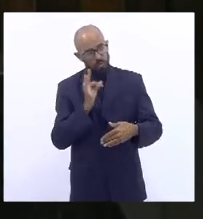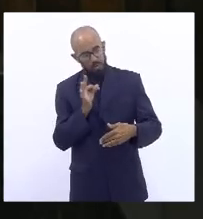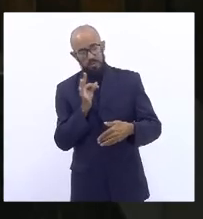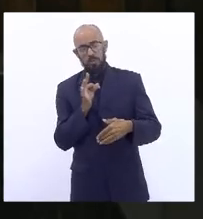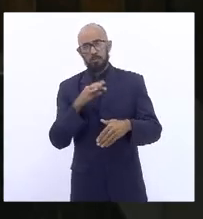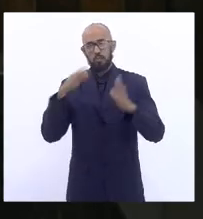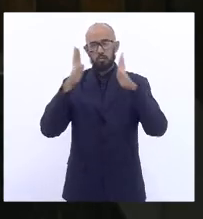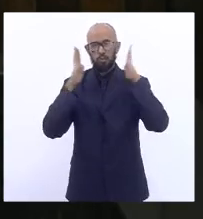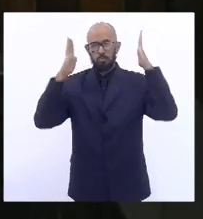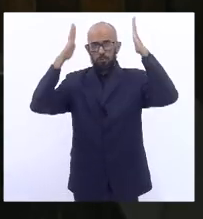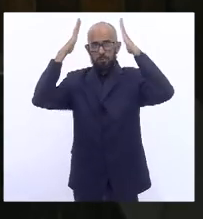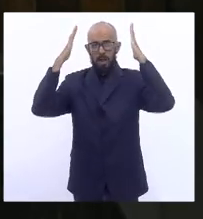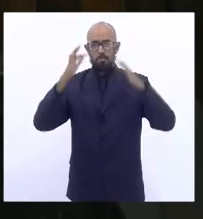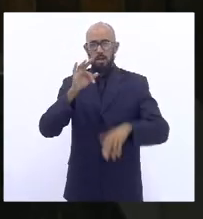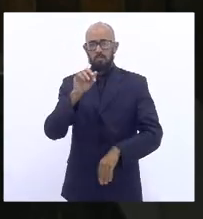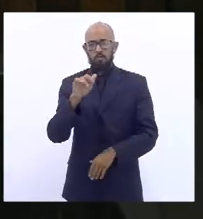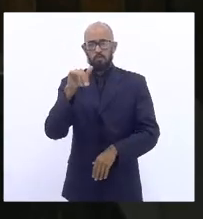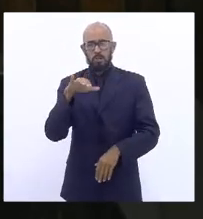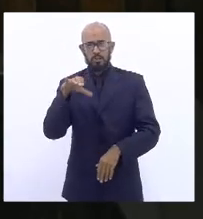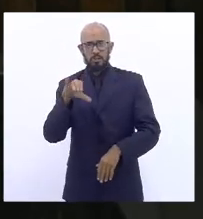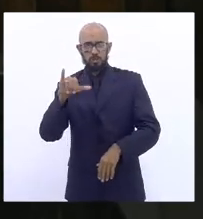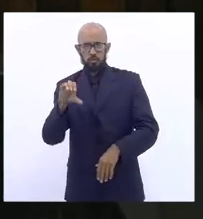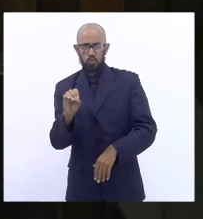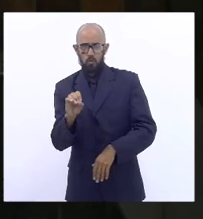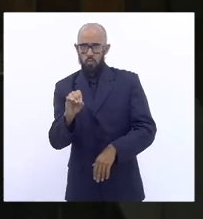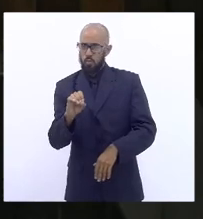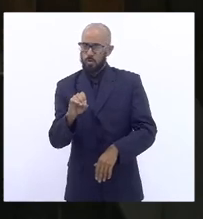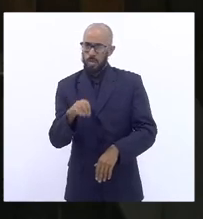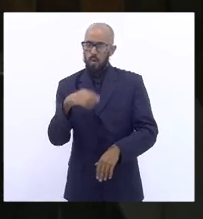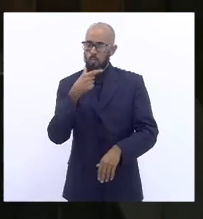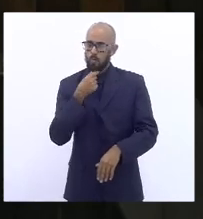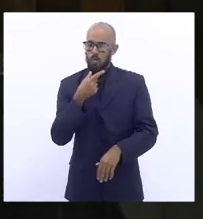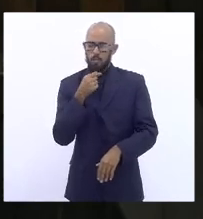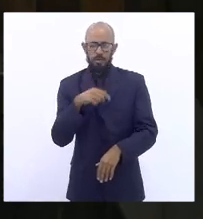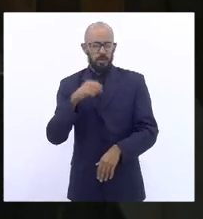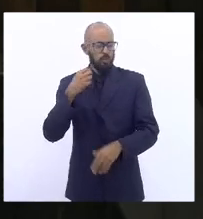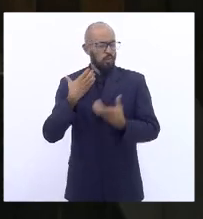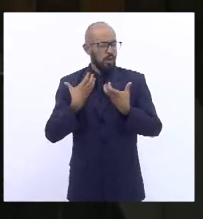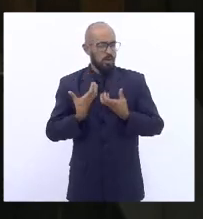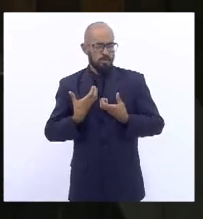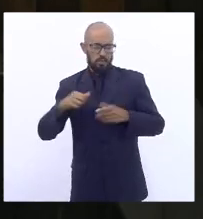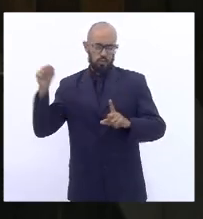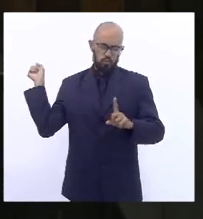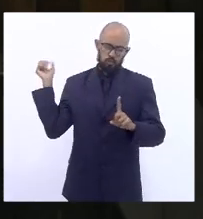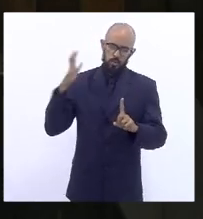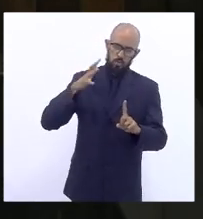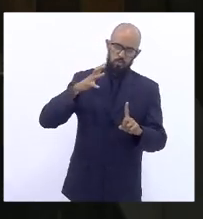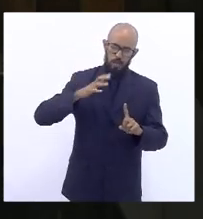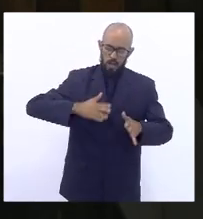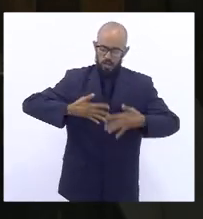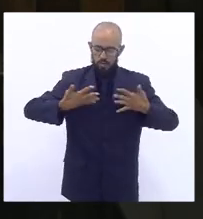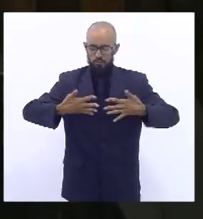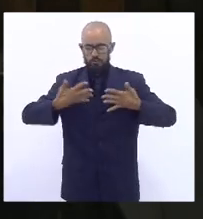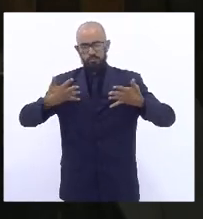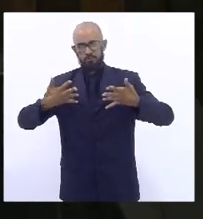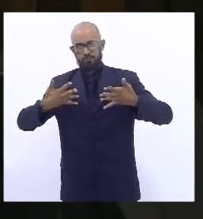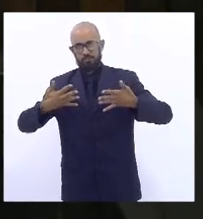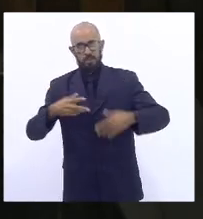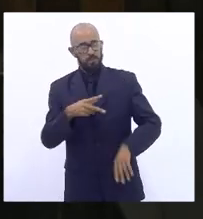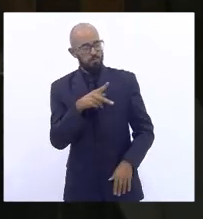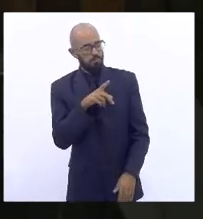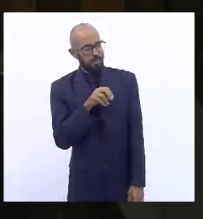do Papa Francisco, esse homem que não cansa de nos iluminar e de nos entusiasmar. Querida